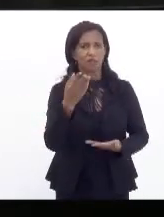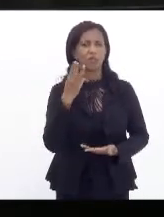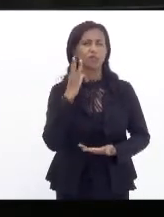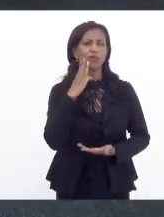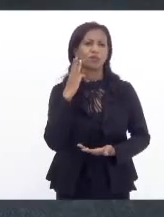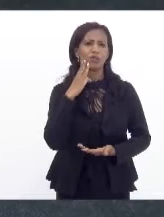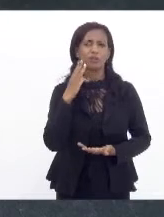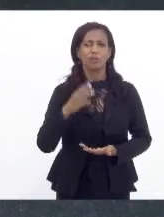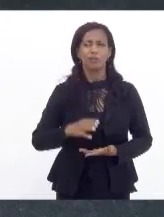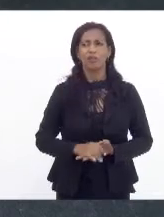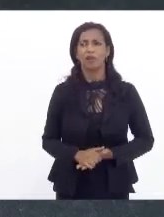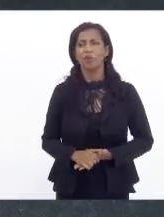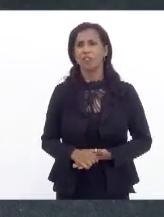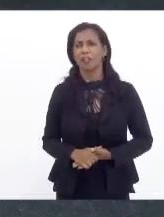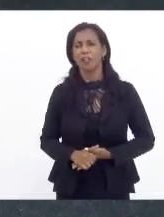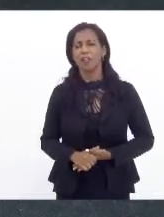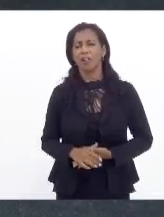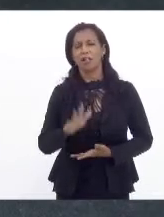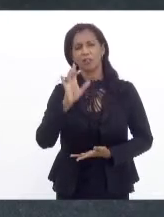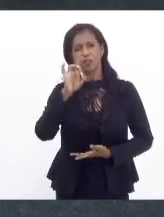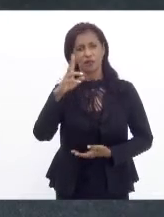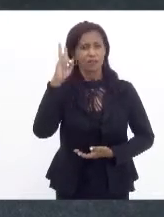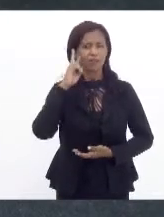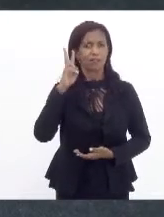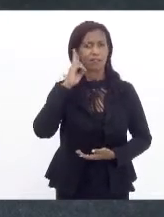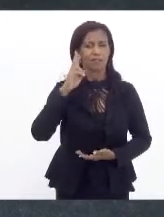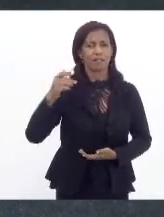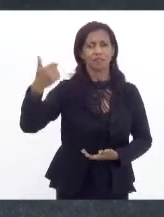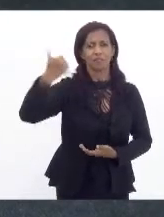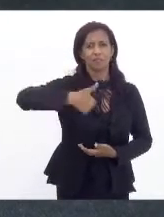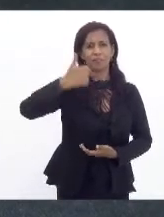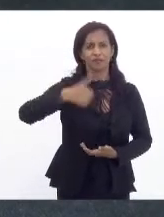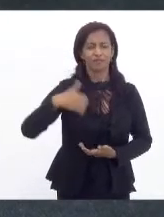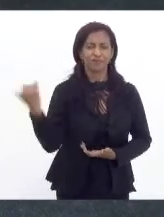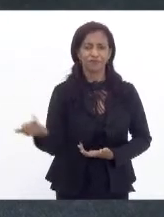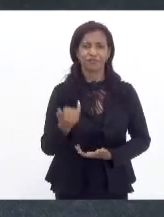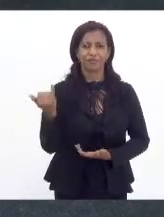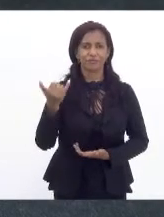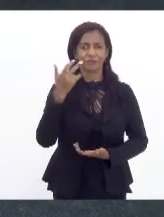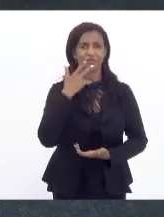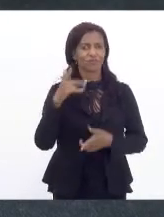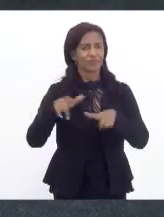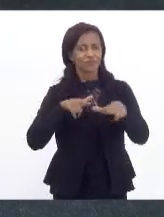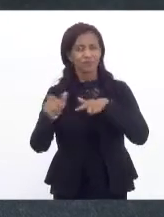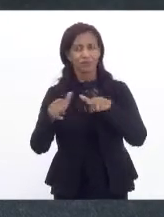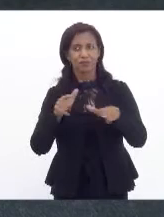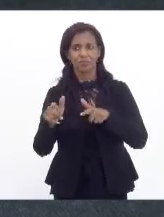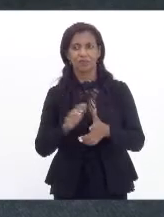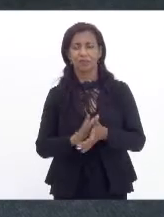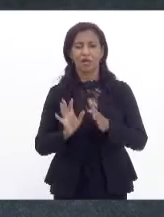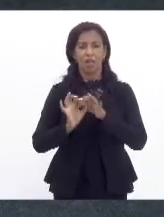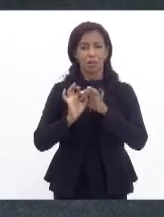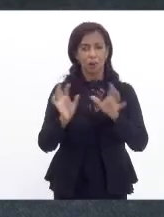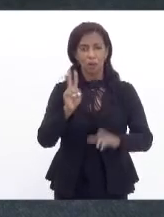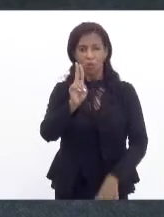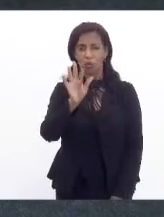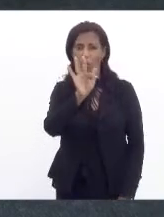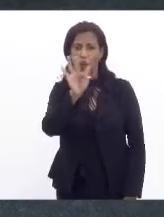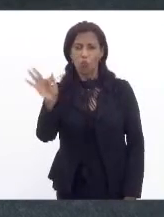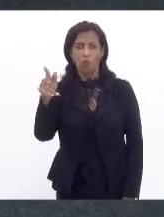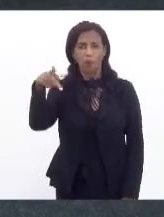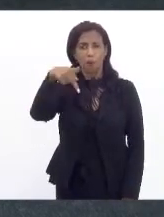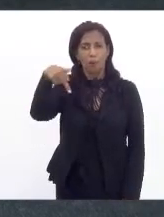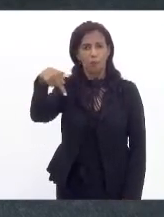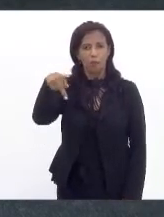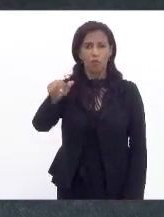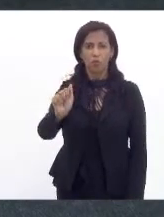Valdec. Apenas para registrar, deputada enfermeira Rejane, primeiro, o importante trabalho liderado na UF pelo professor